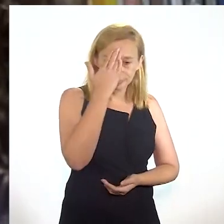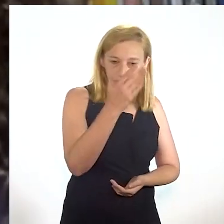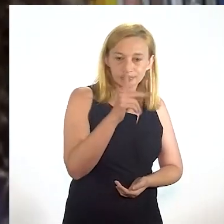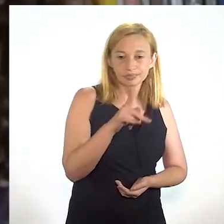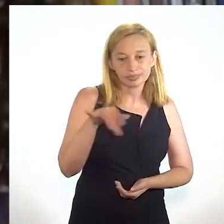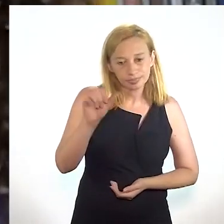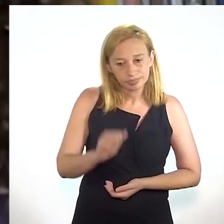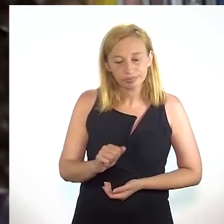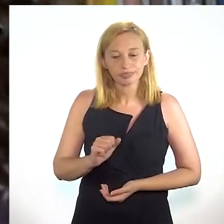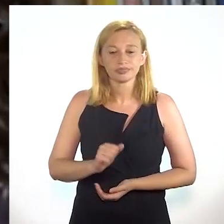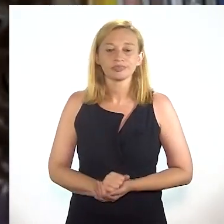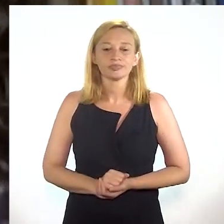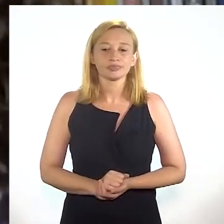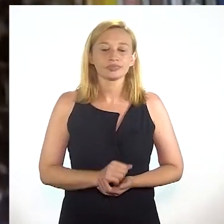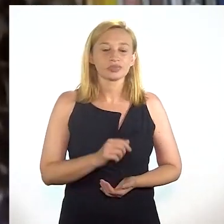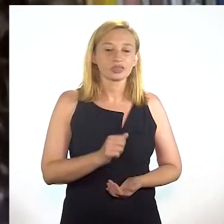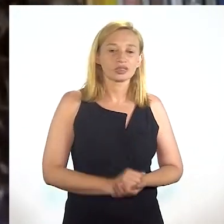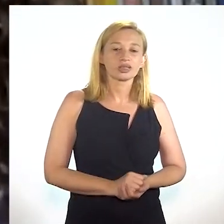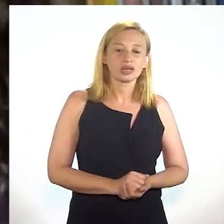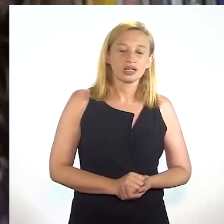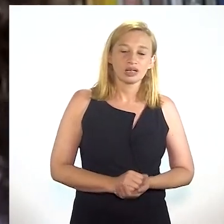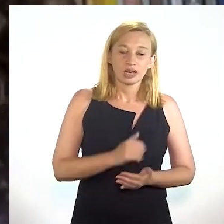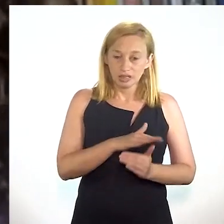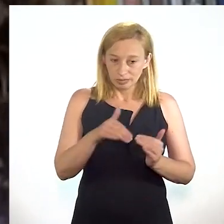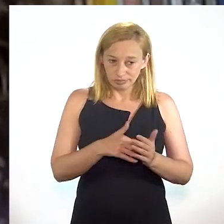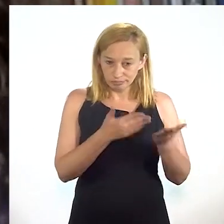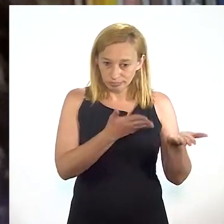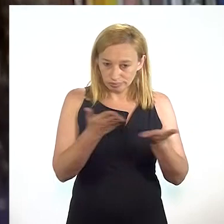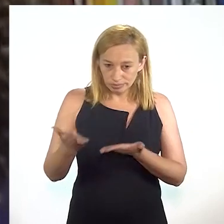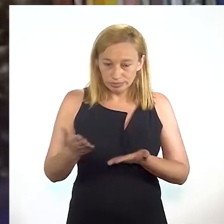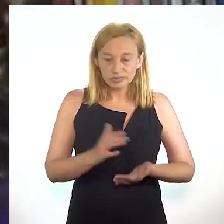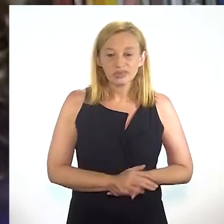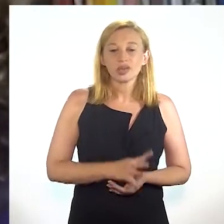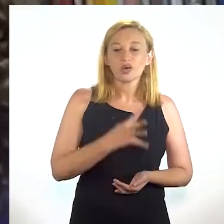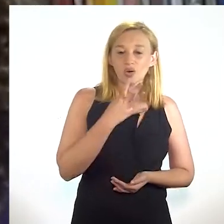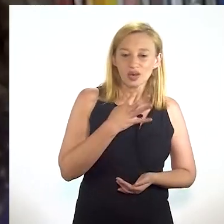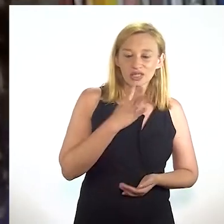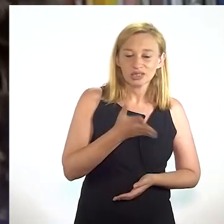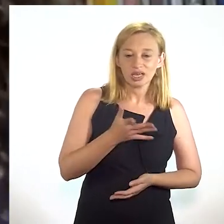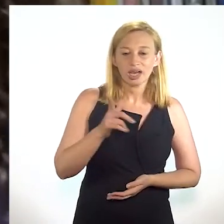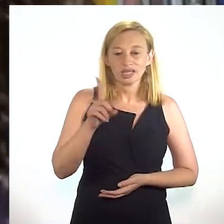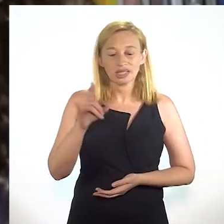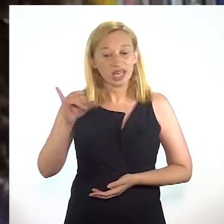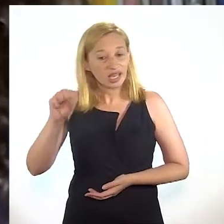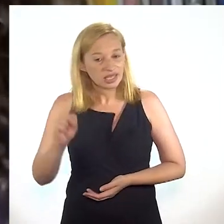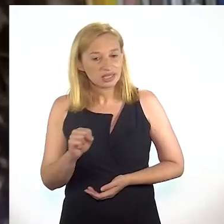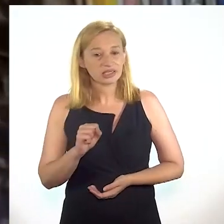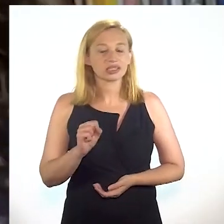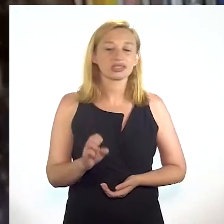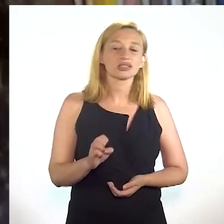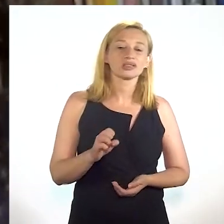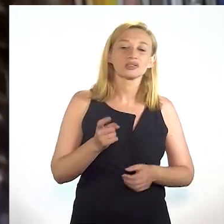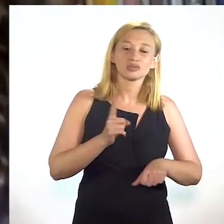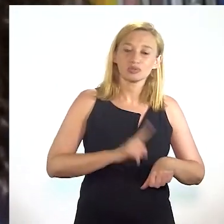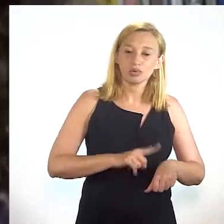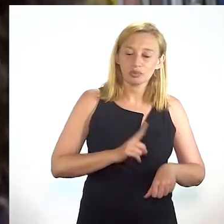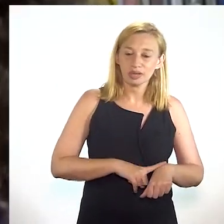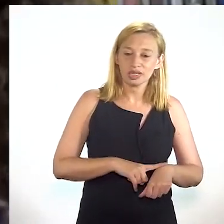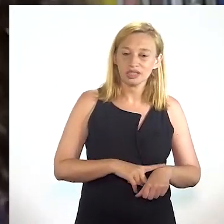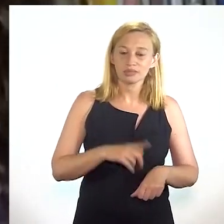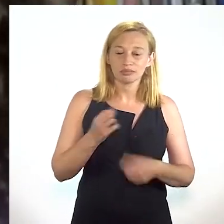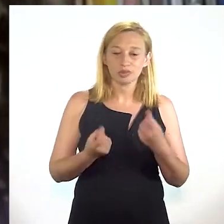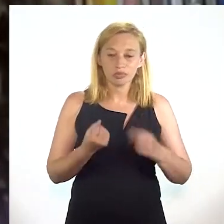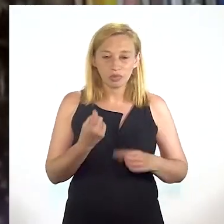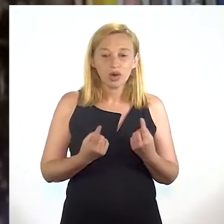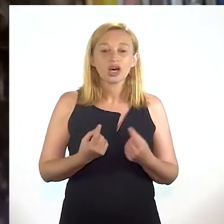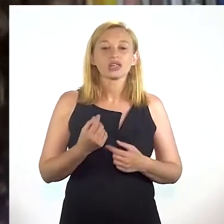né? Obrigada, Paulinho, Asplande, maravilhosa Deise. Eu conheci a Deise num evento